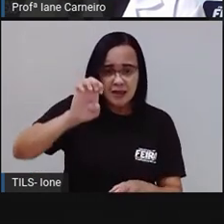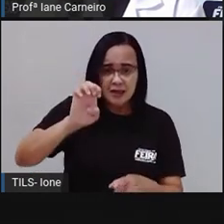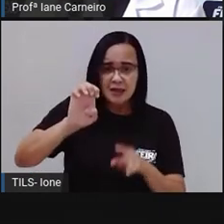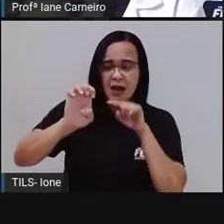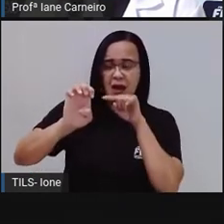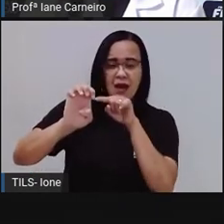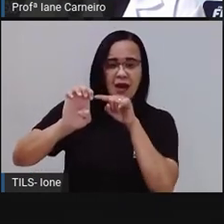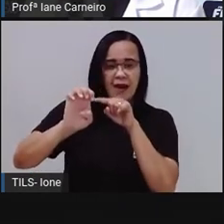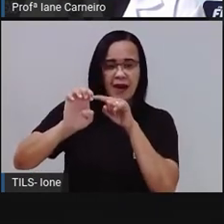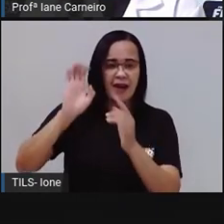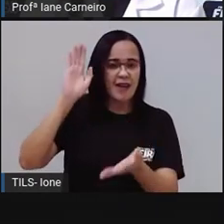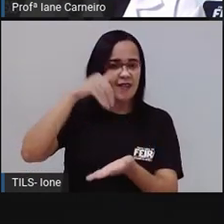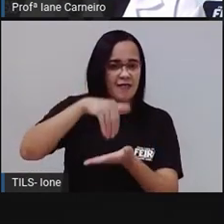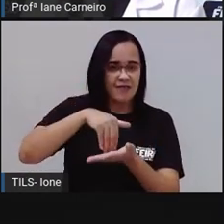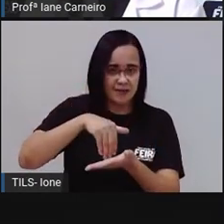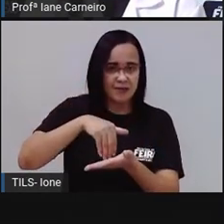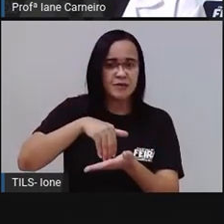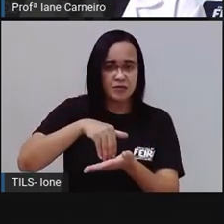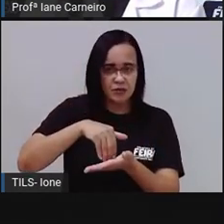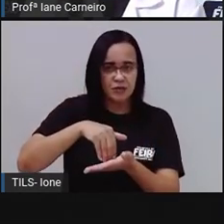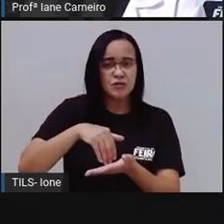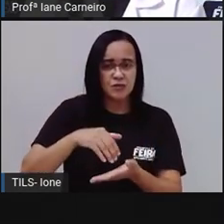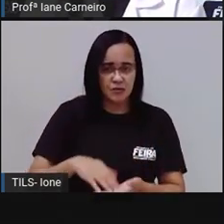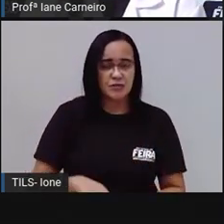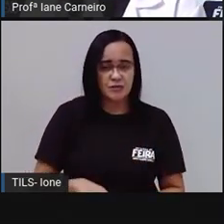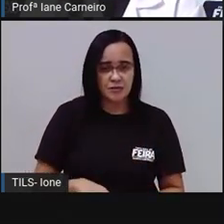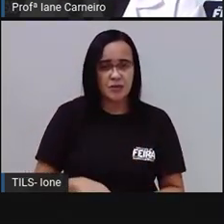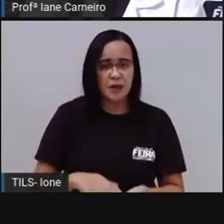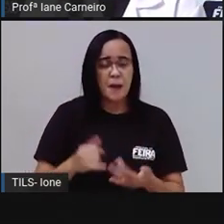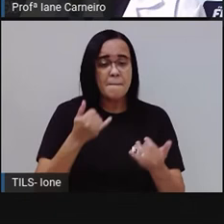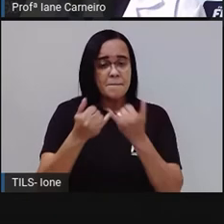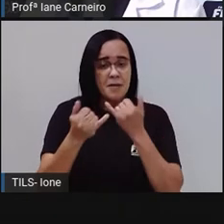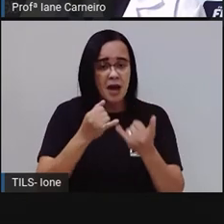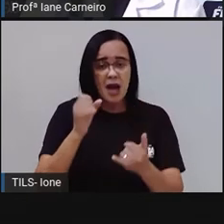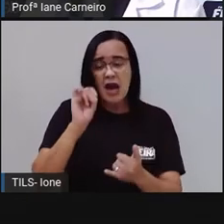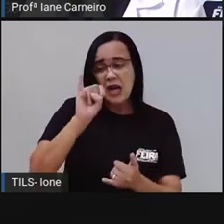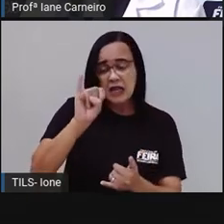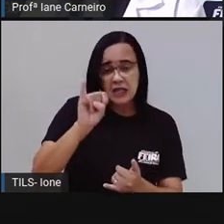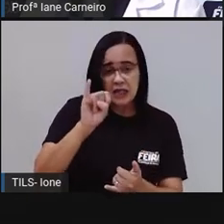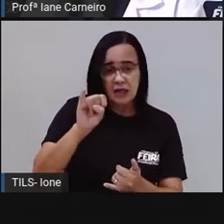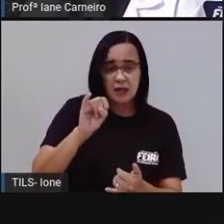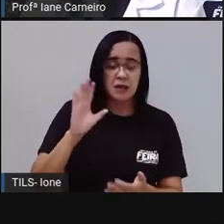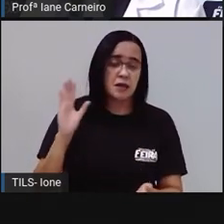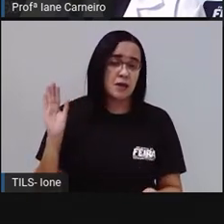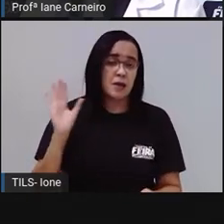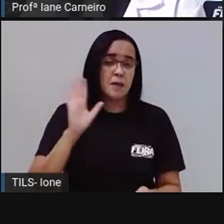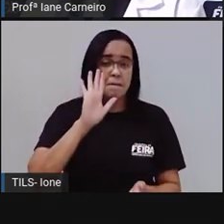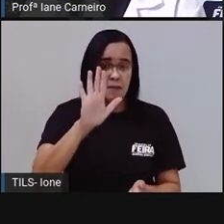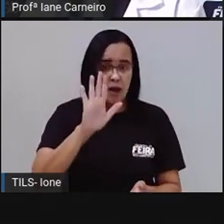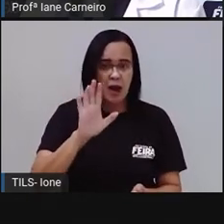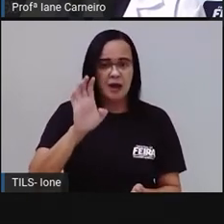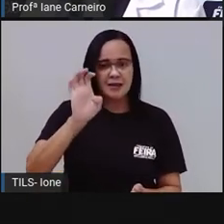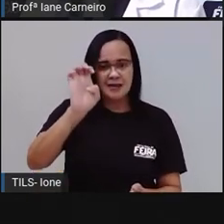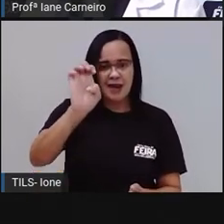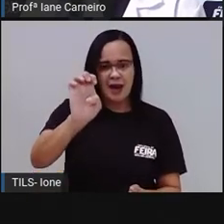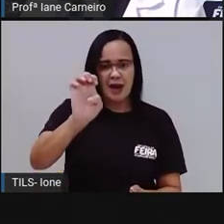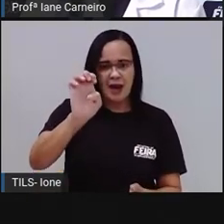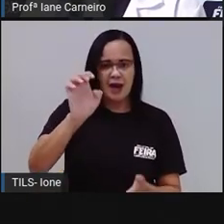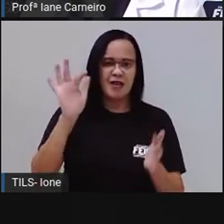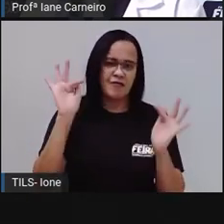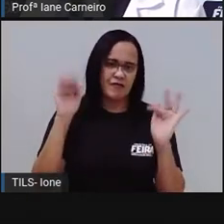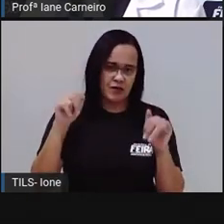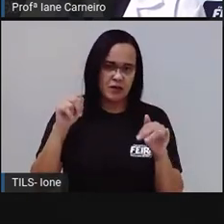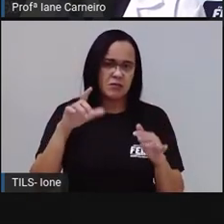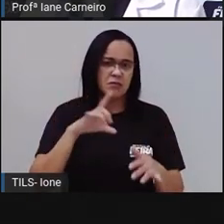deixa eu apagar aqui, ó. Da letra I, tá certo? Ó. Esse